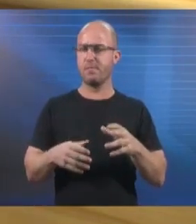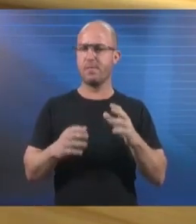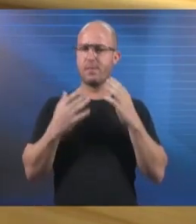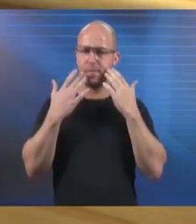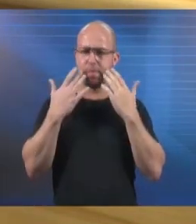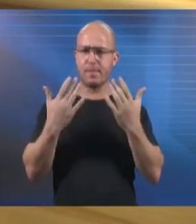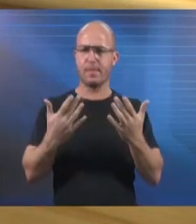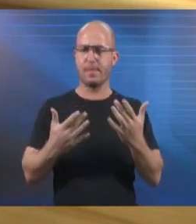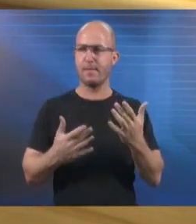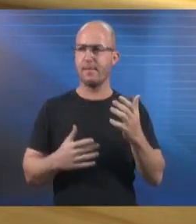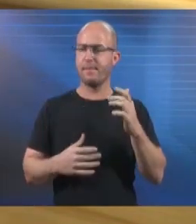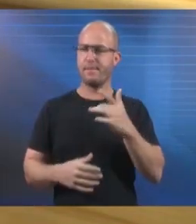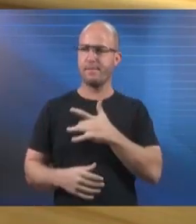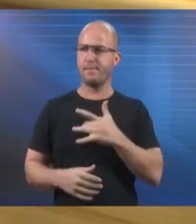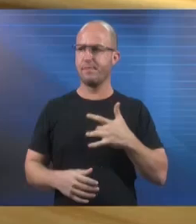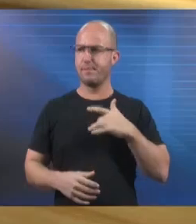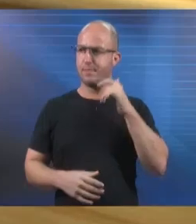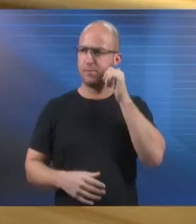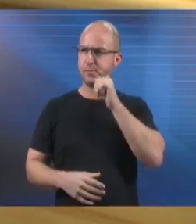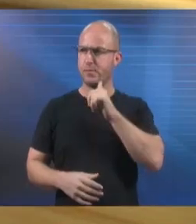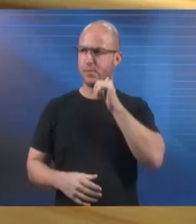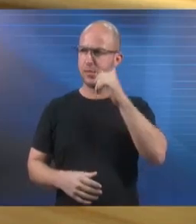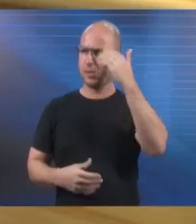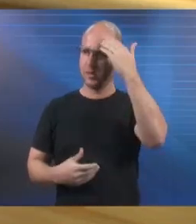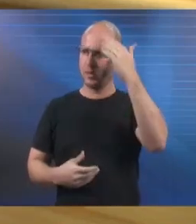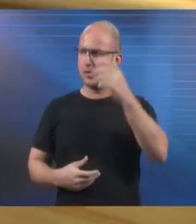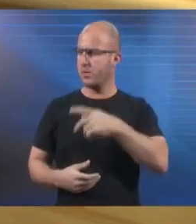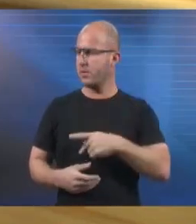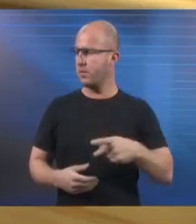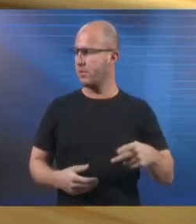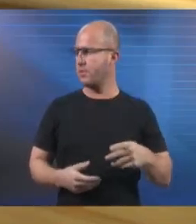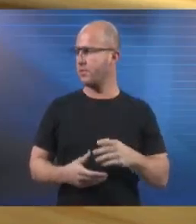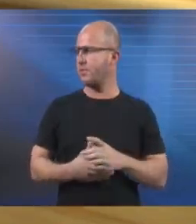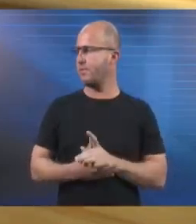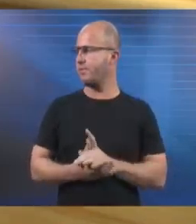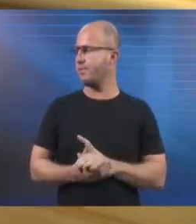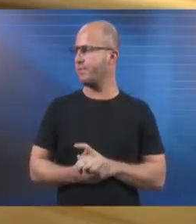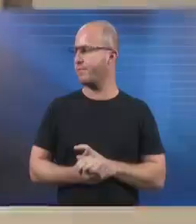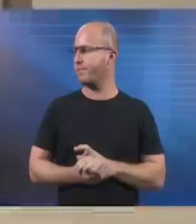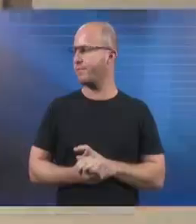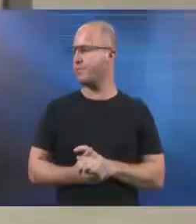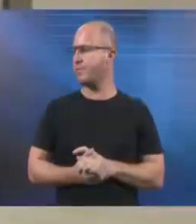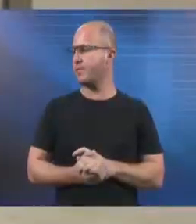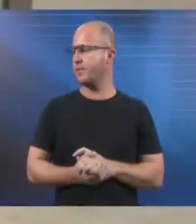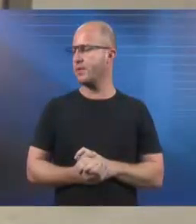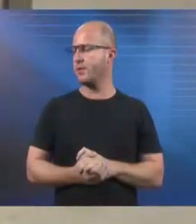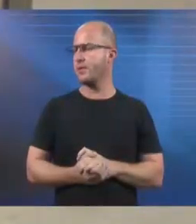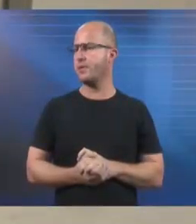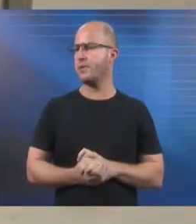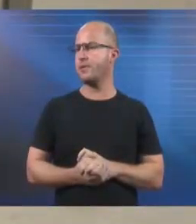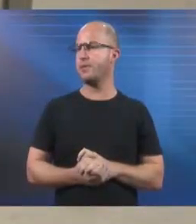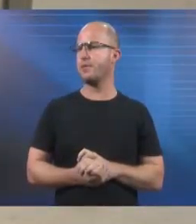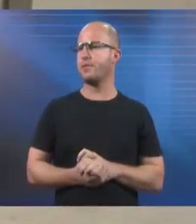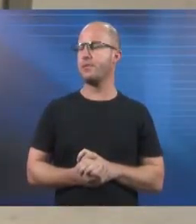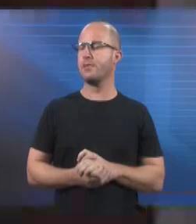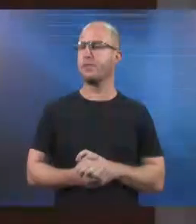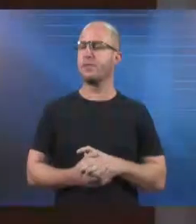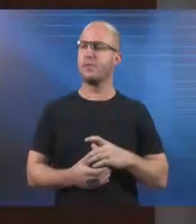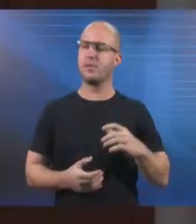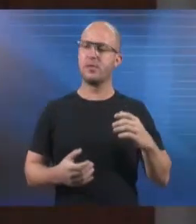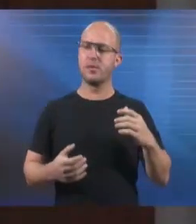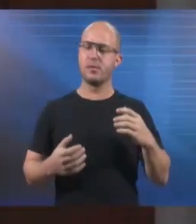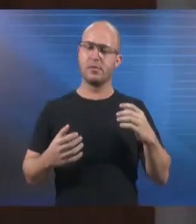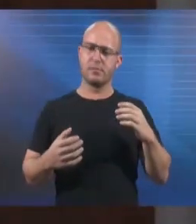atendimento para a saúde da mulher Obrigada Presidente agradeço a deputada Cristiane sempre sensível aos temas da Saúde da